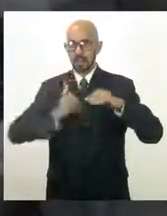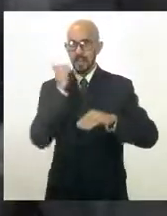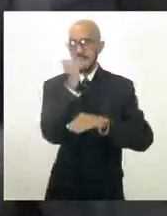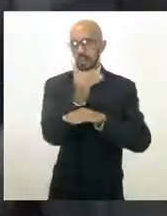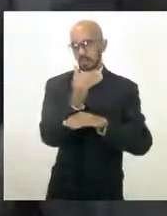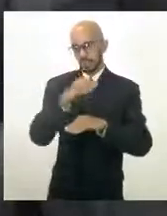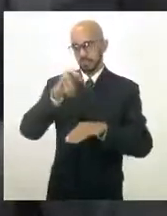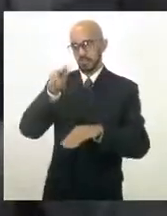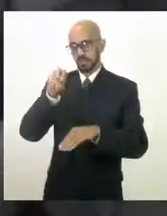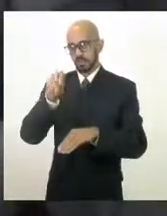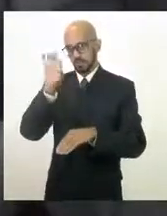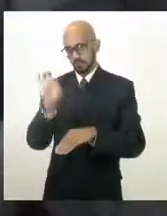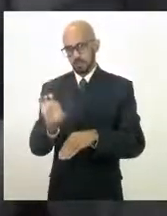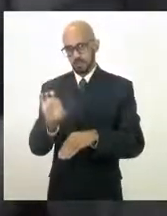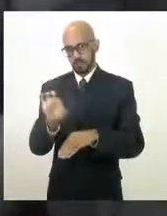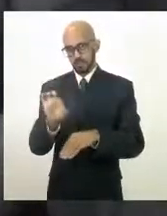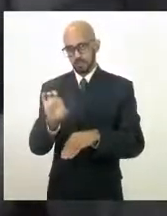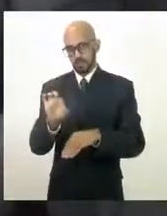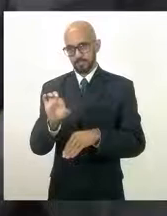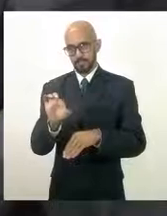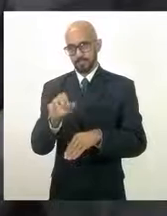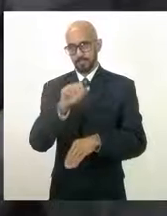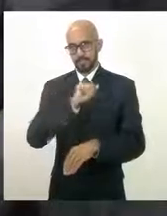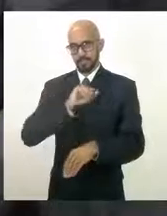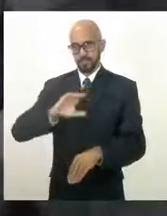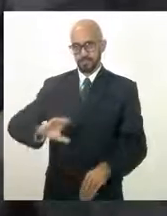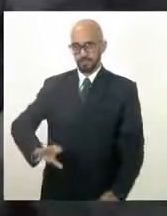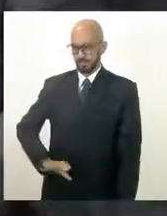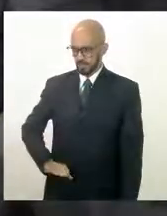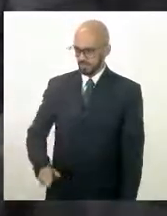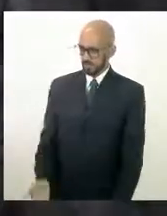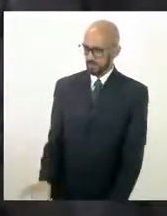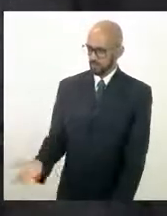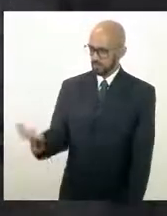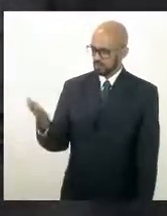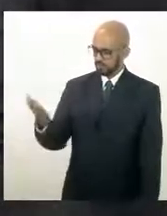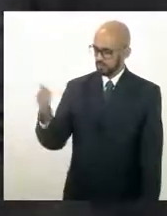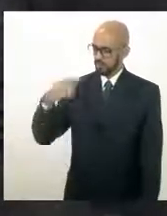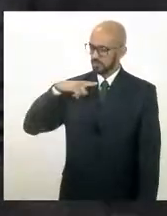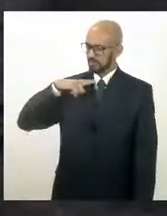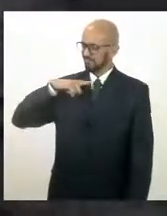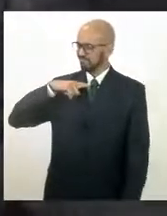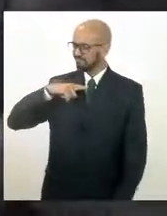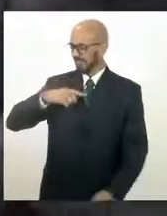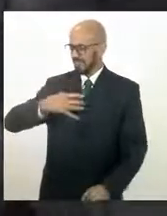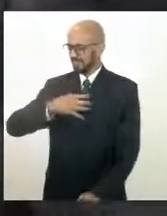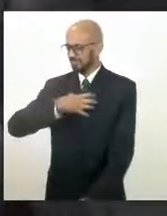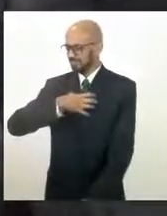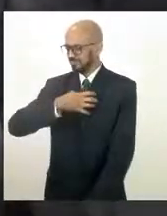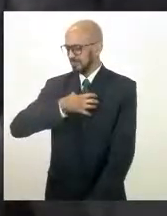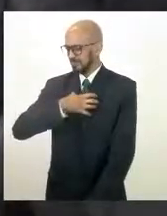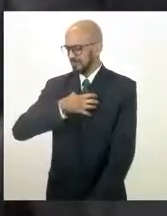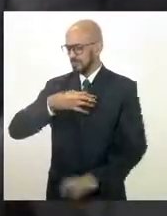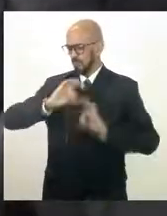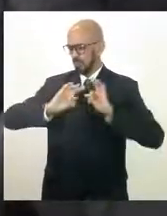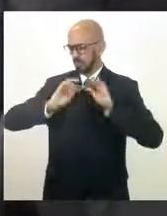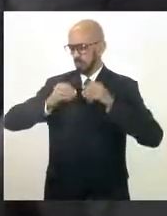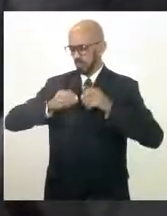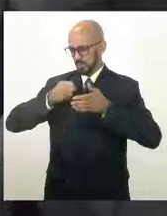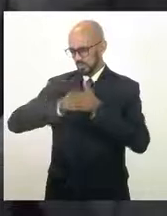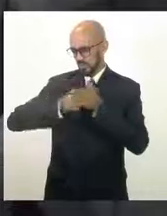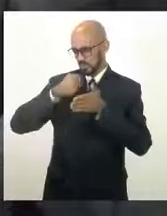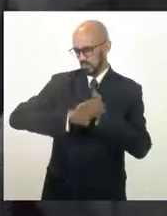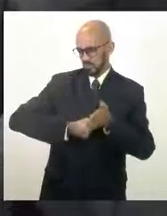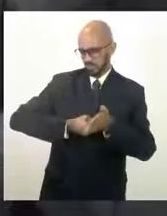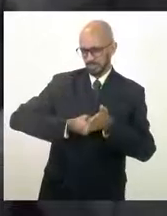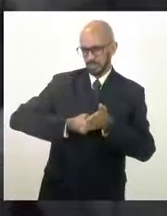30%. O deputado André Siciliano, Vossa Excelência, tem uma sensibilidade com todas as questões. Tem